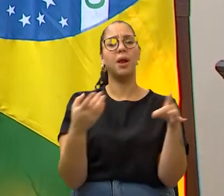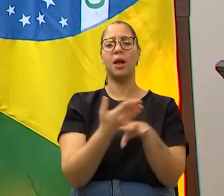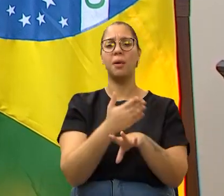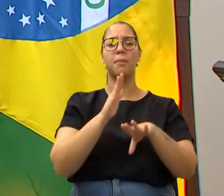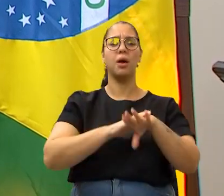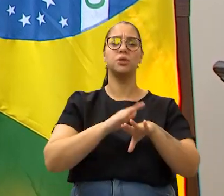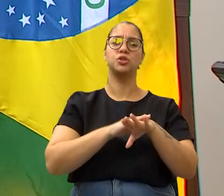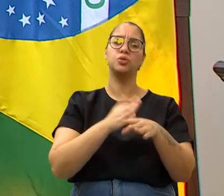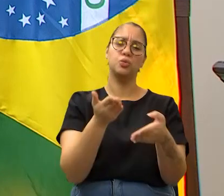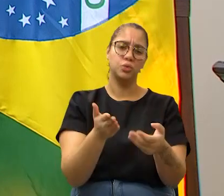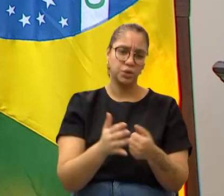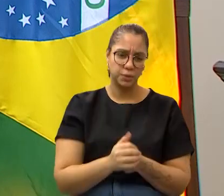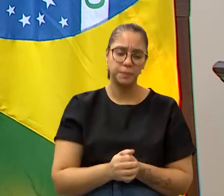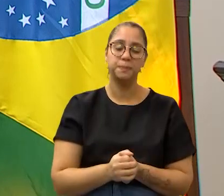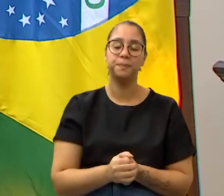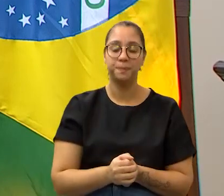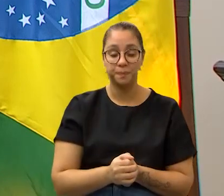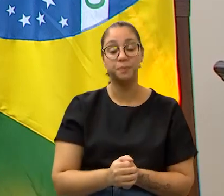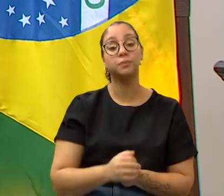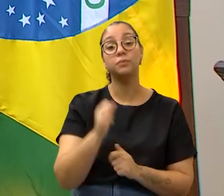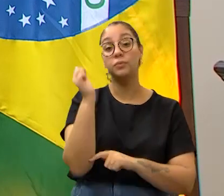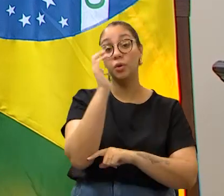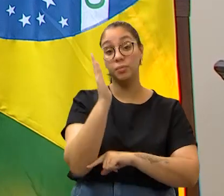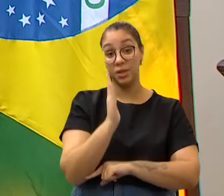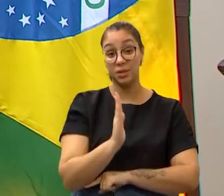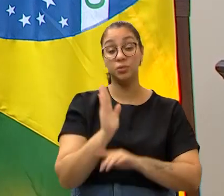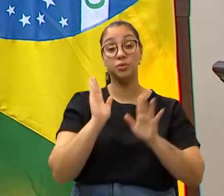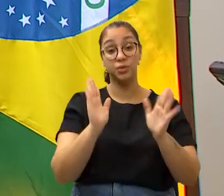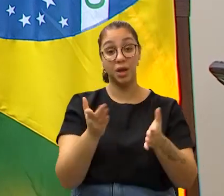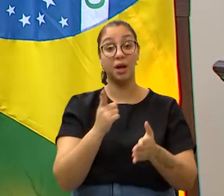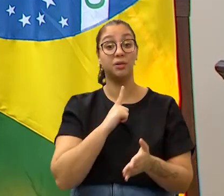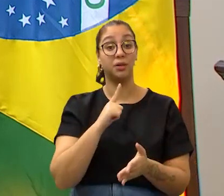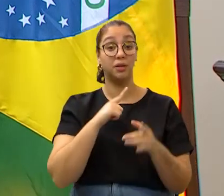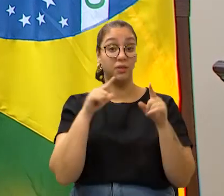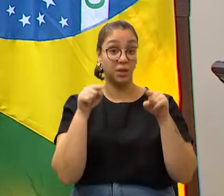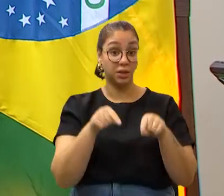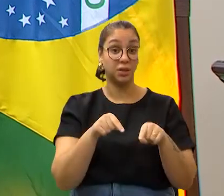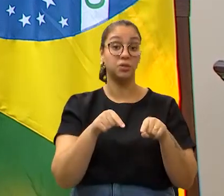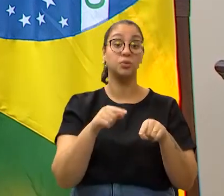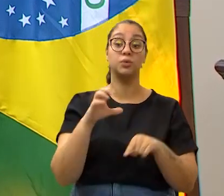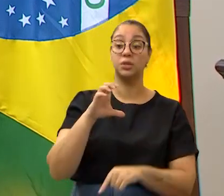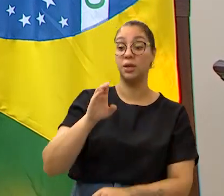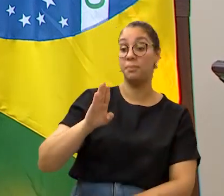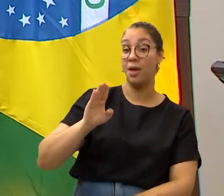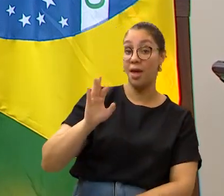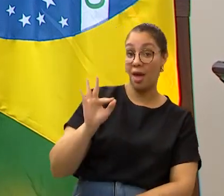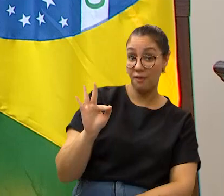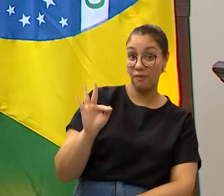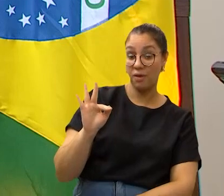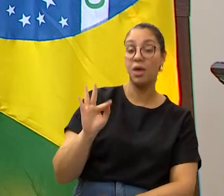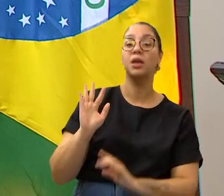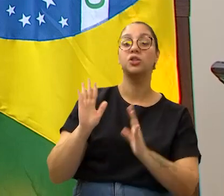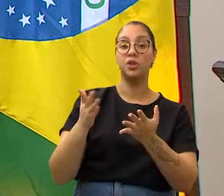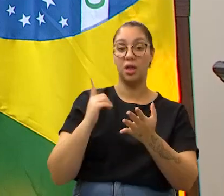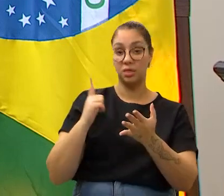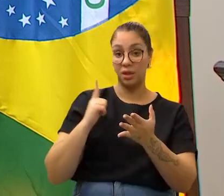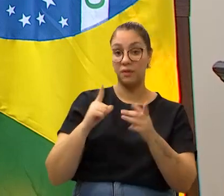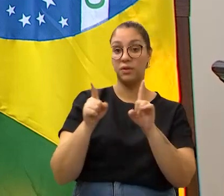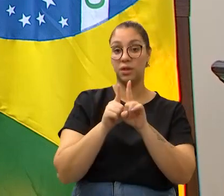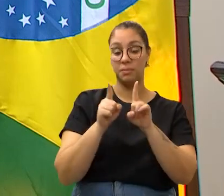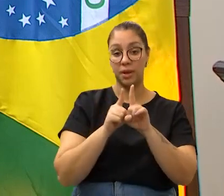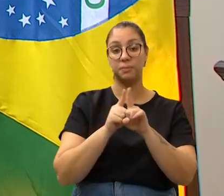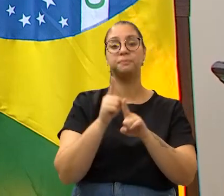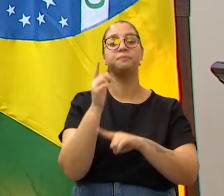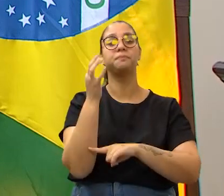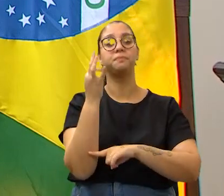esse tipo de atitude. O Brasil já passou por isso no futebol, a própria CBF já encampou, a